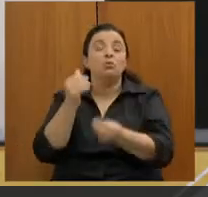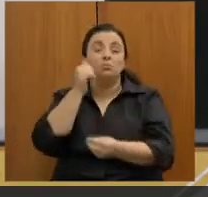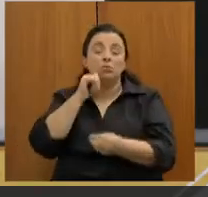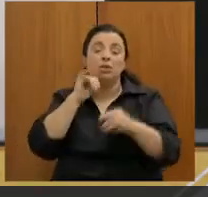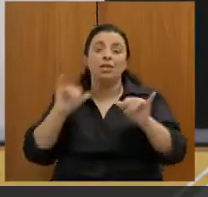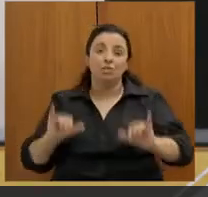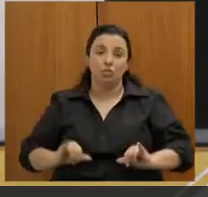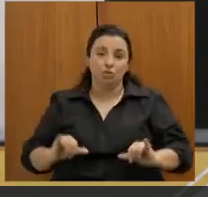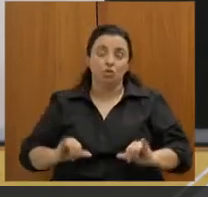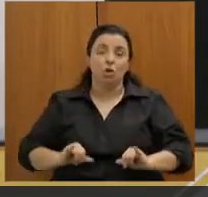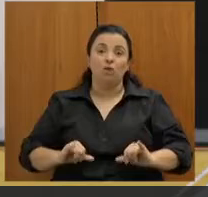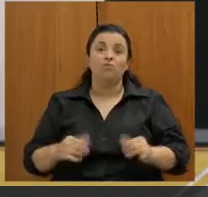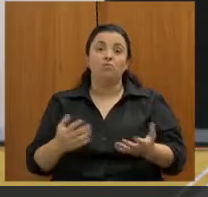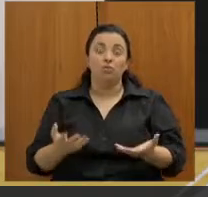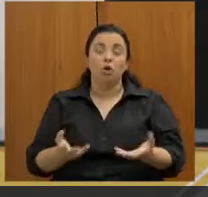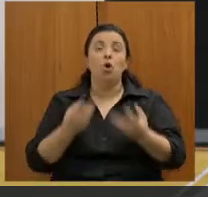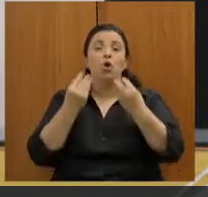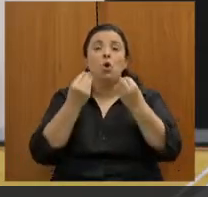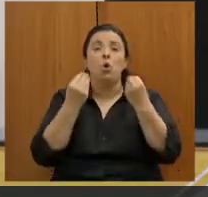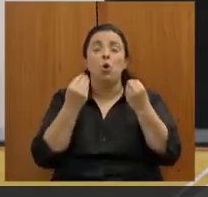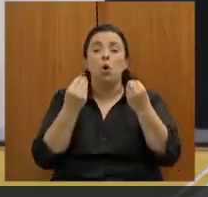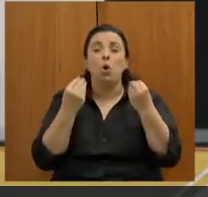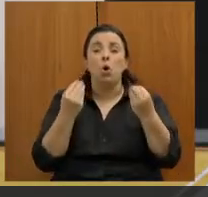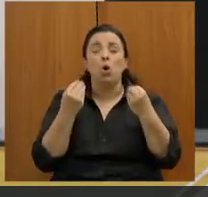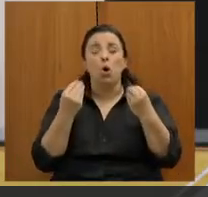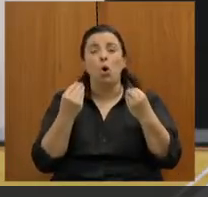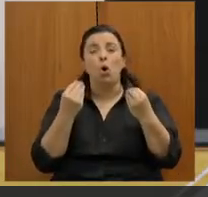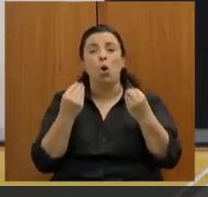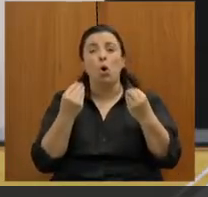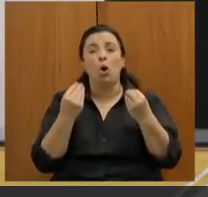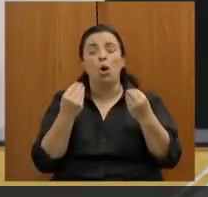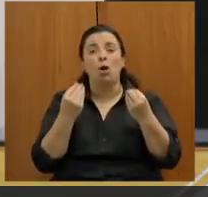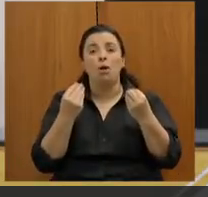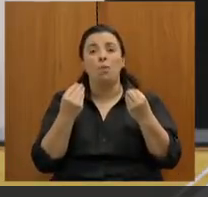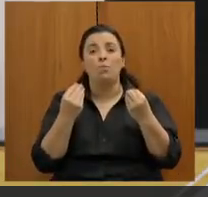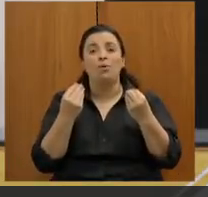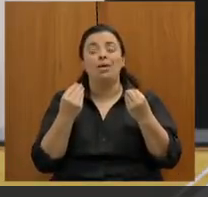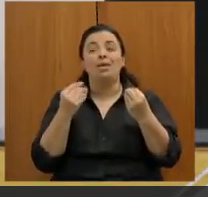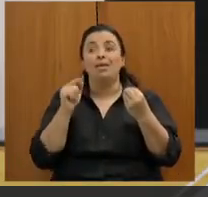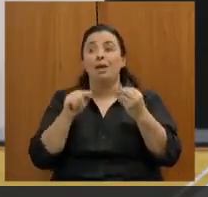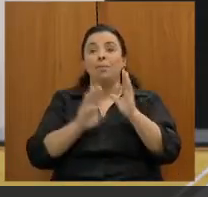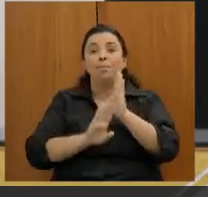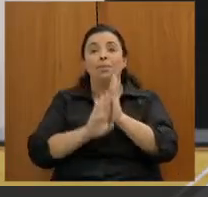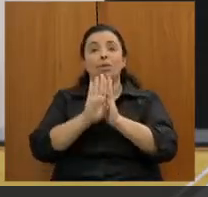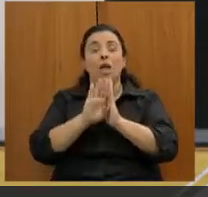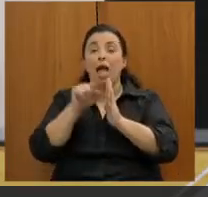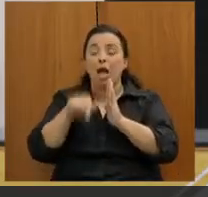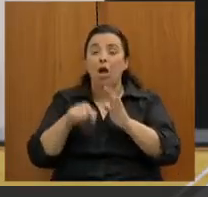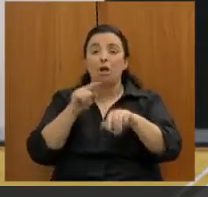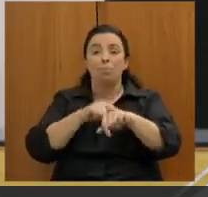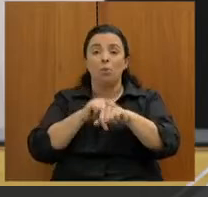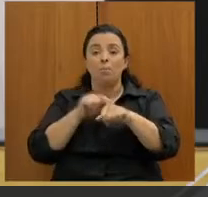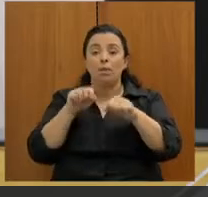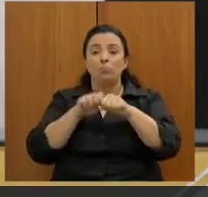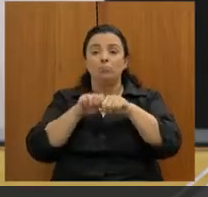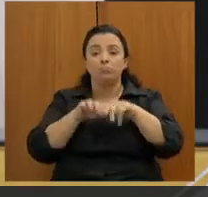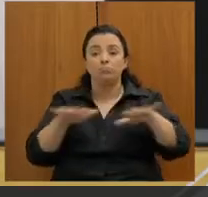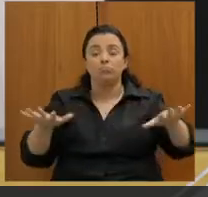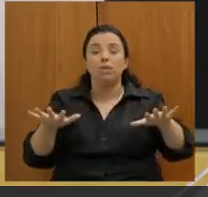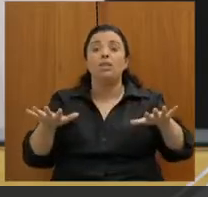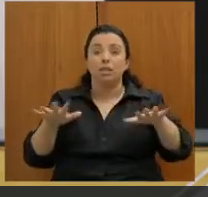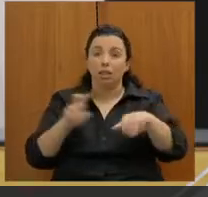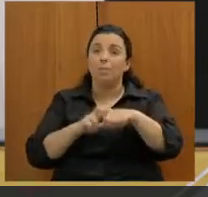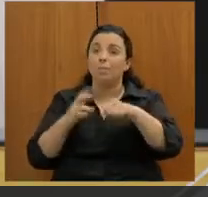mulheres incrível como esse crescimento aconteceu durante a pandemia e nem admissível que ainda aconteça